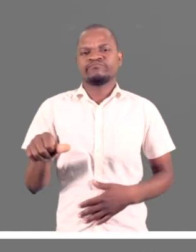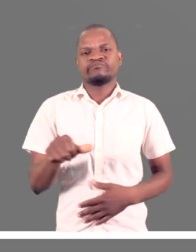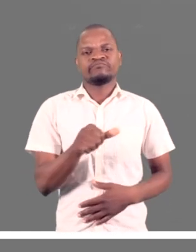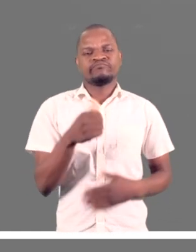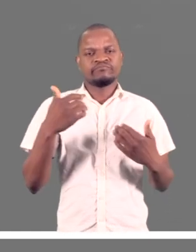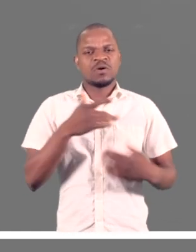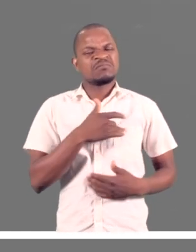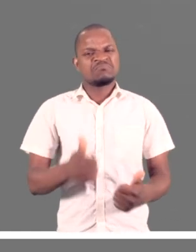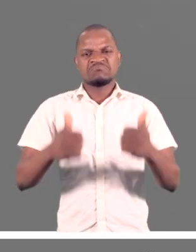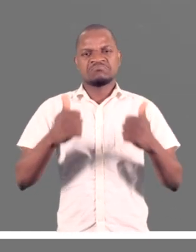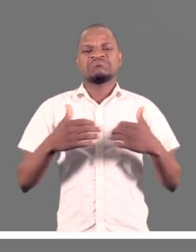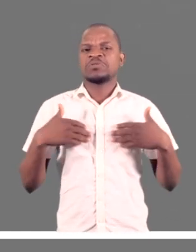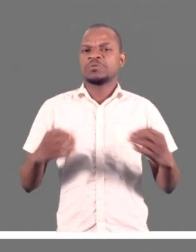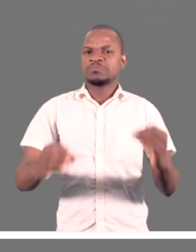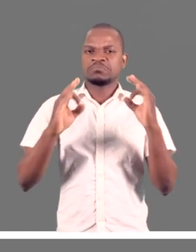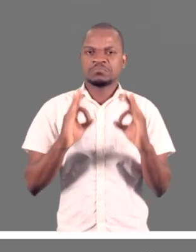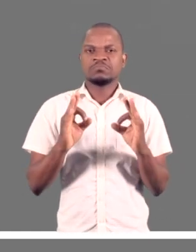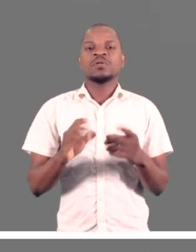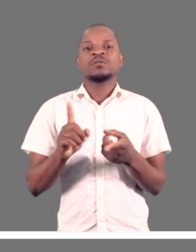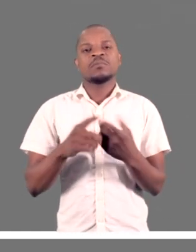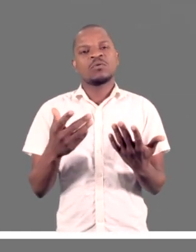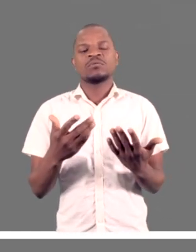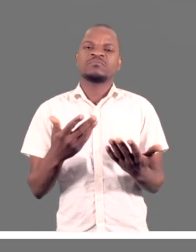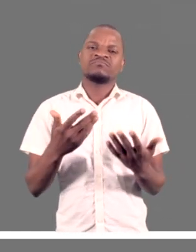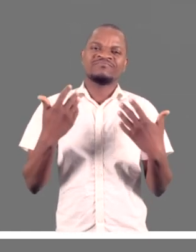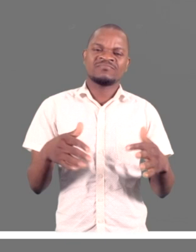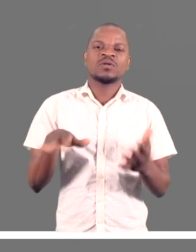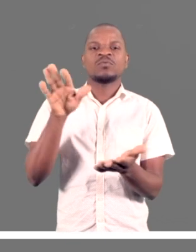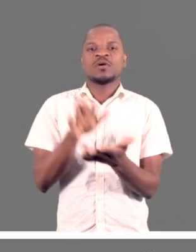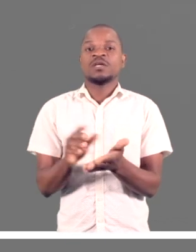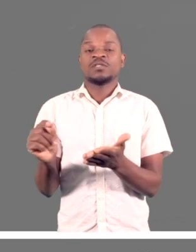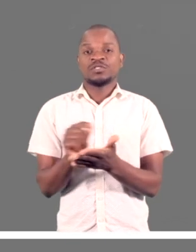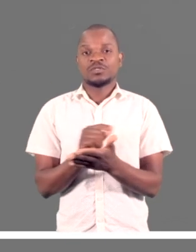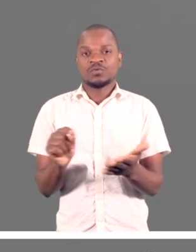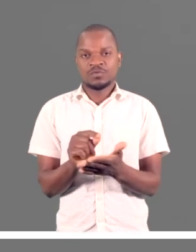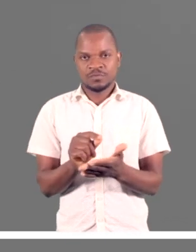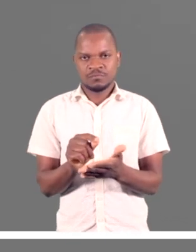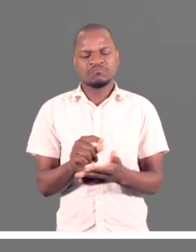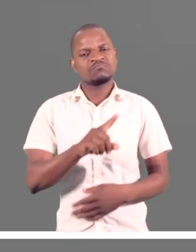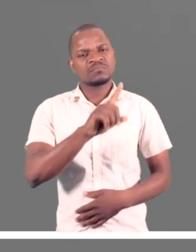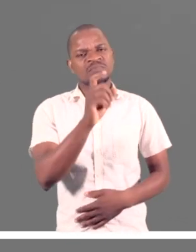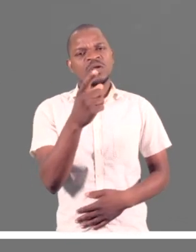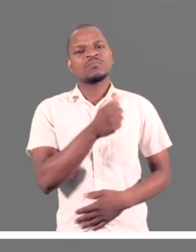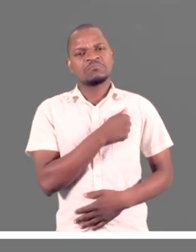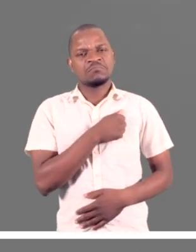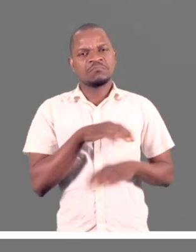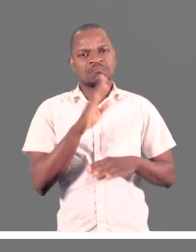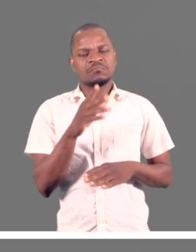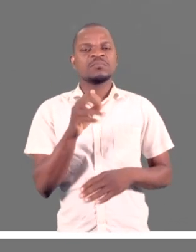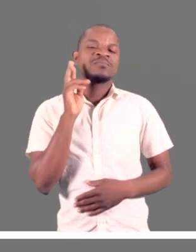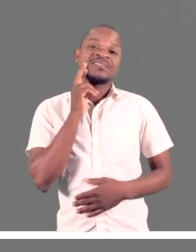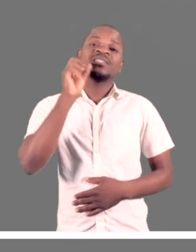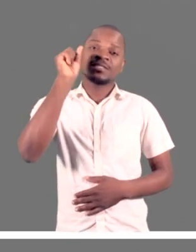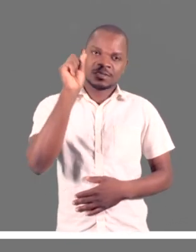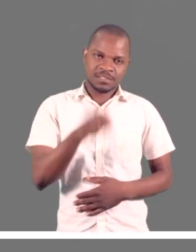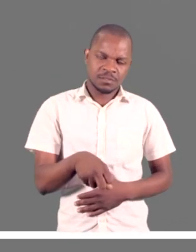assim tu vir agora já não estou aqui terminar os lados ver tudo ver aqui na escolinha brutalidade e